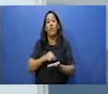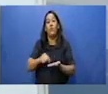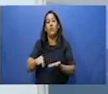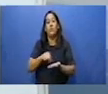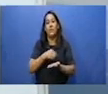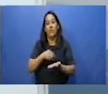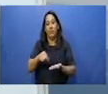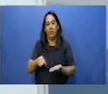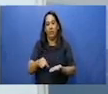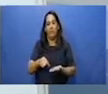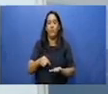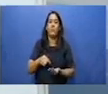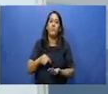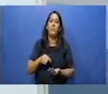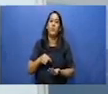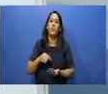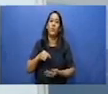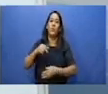os